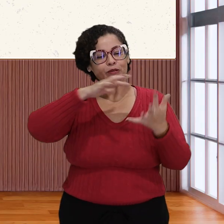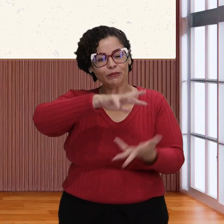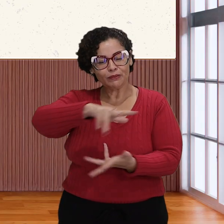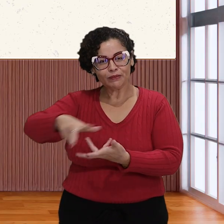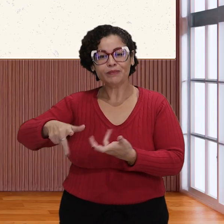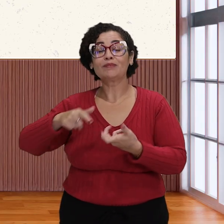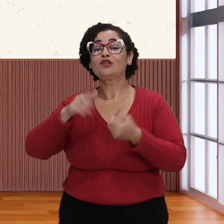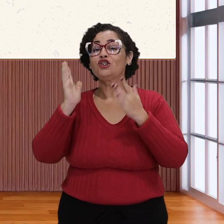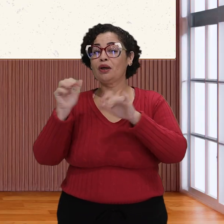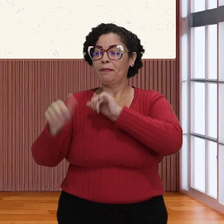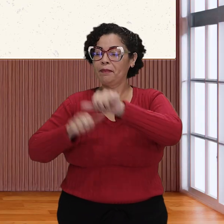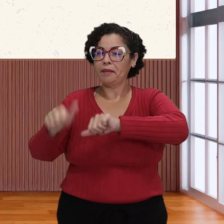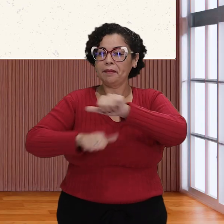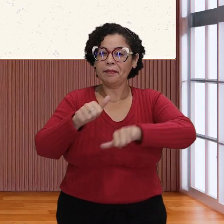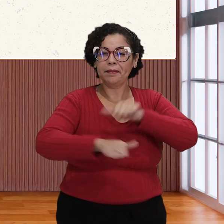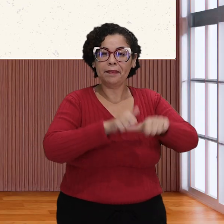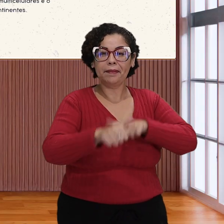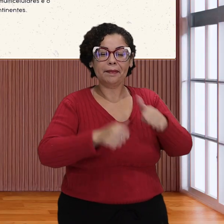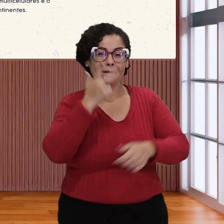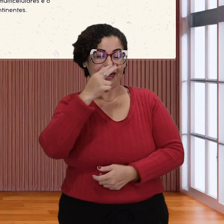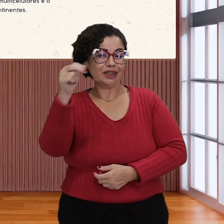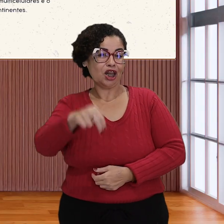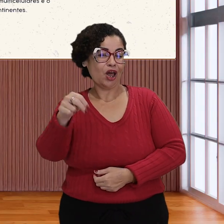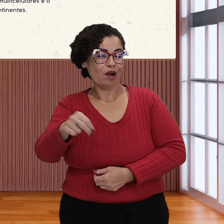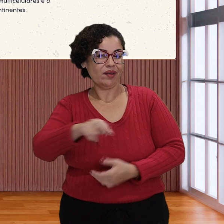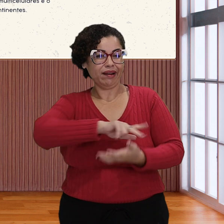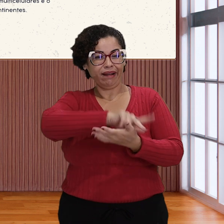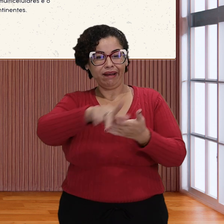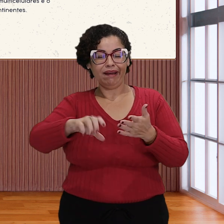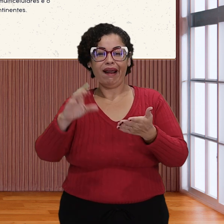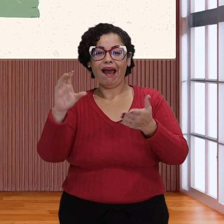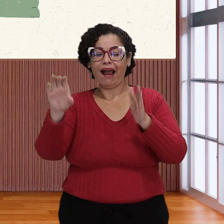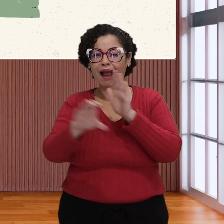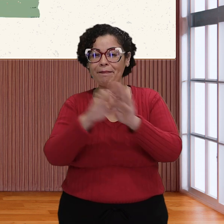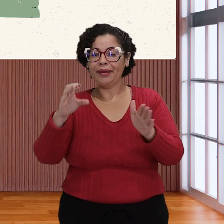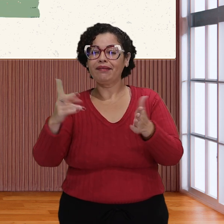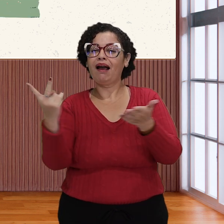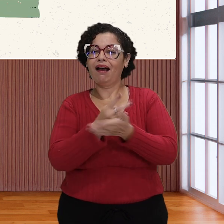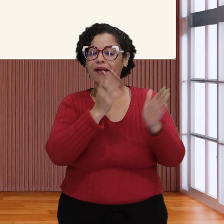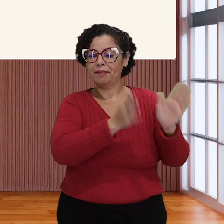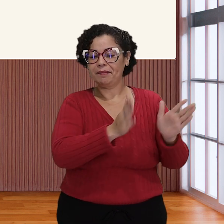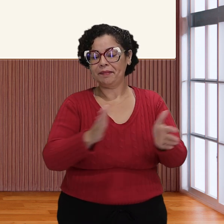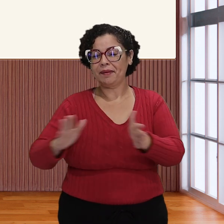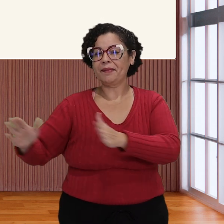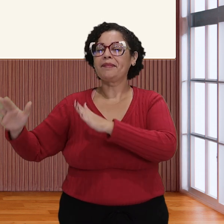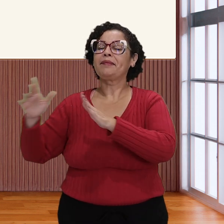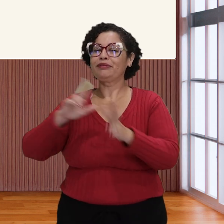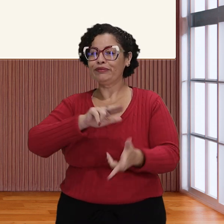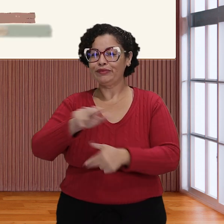Terra passou por uma verdadeira novela, com vários capítulos chamados períodos